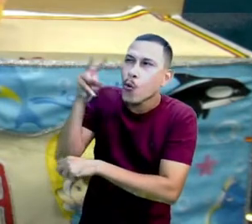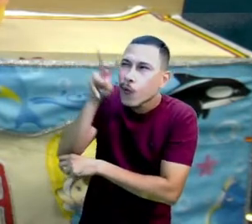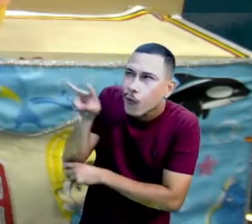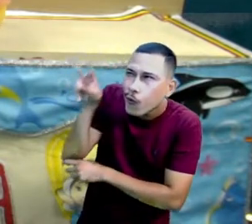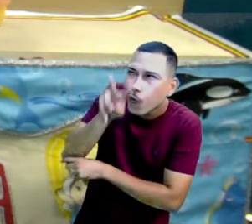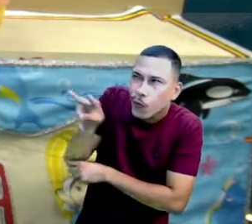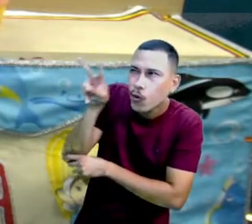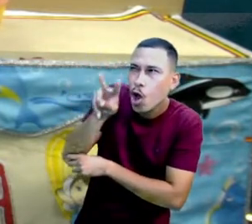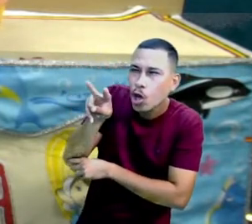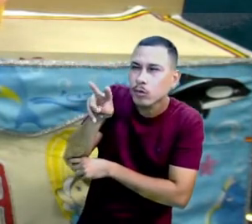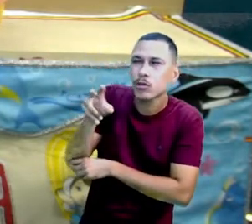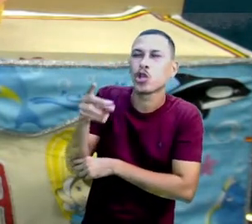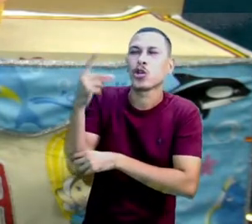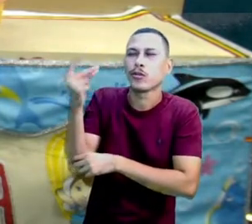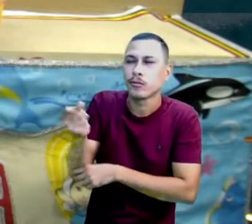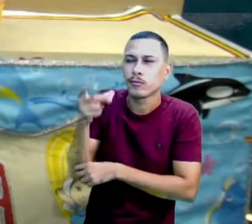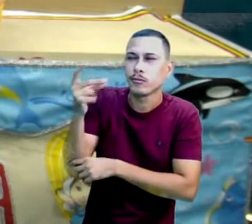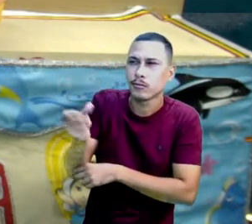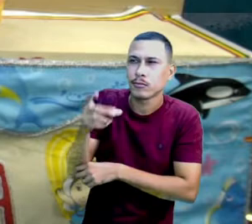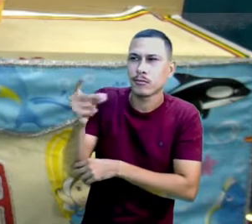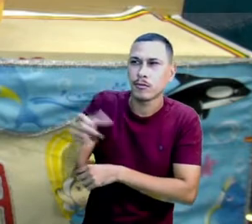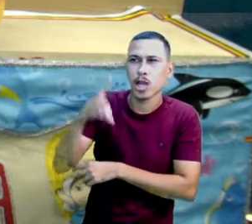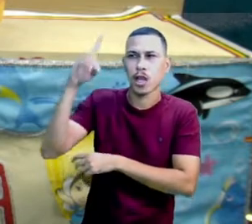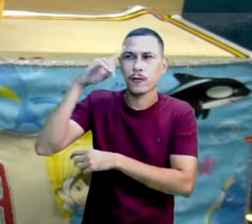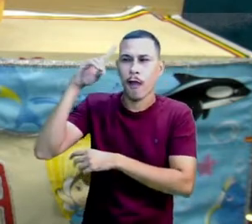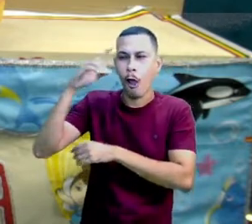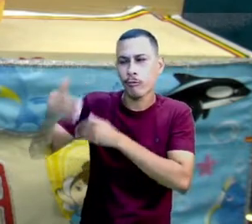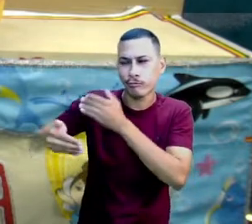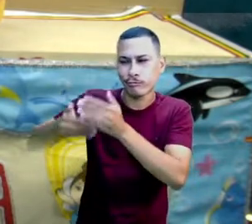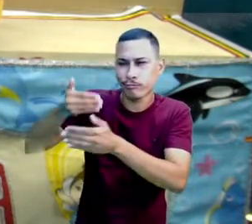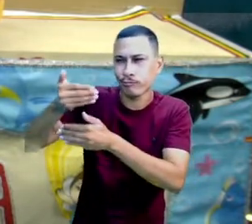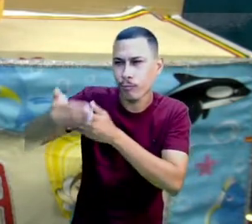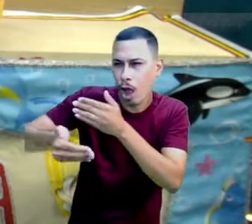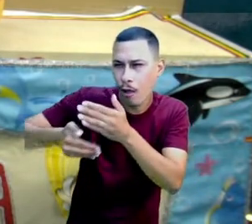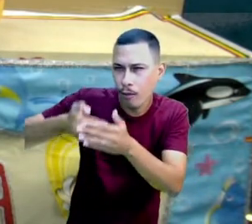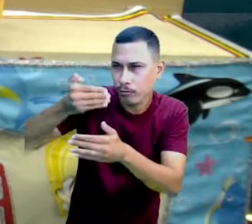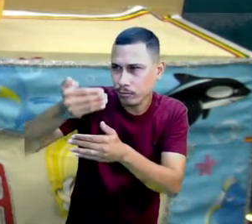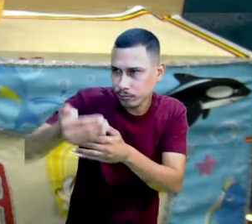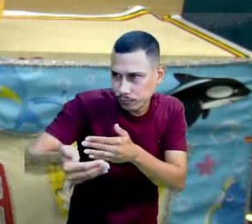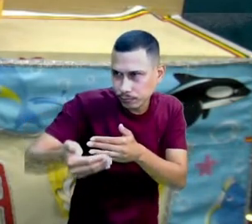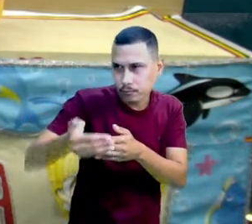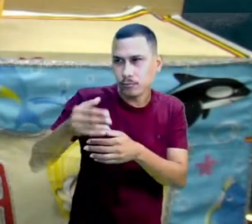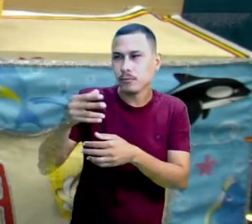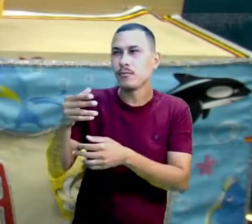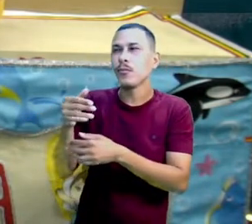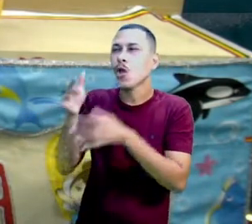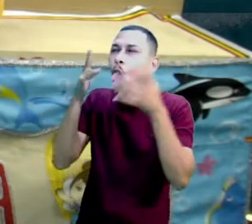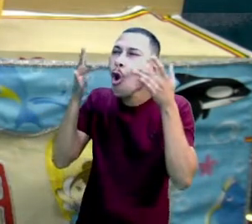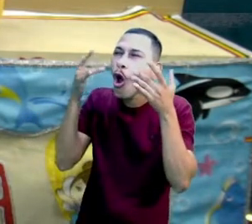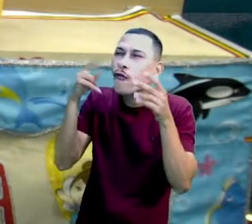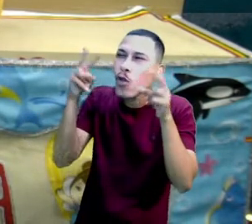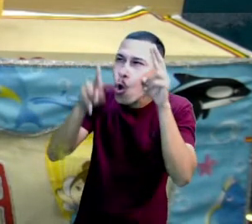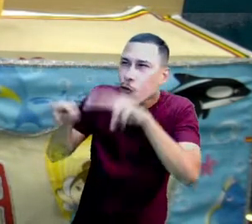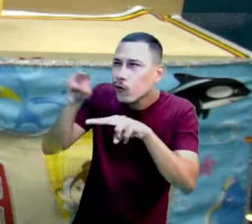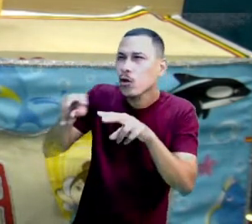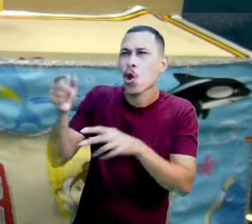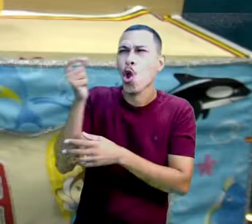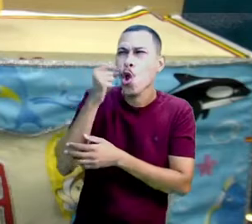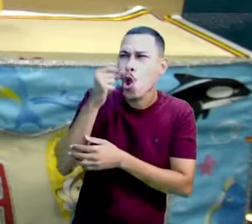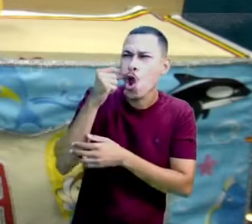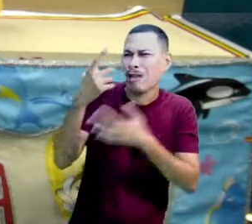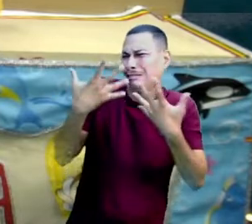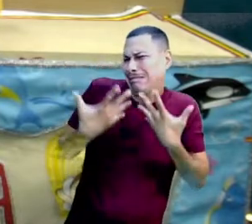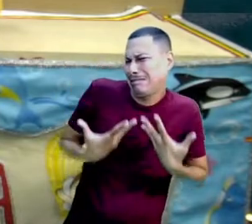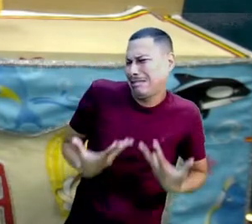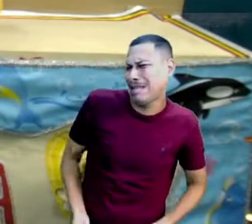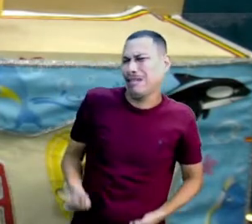Ele ficou, ó, dias já tucalhando. E o rato já estava tão cansado, com tanta fome, de tanto tempo